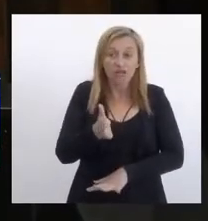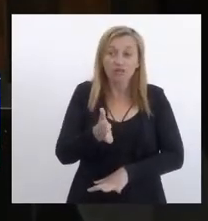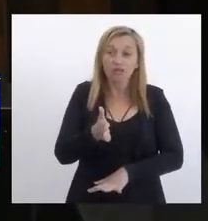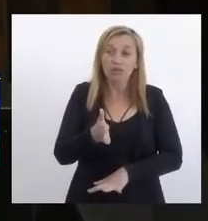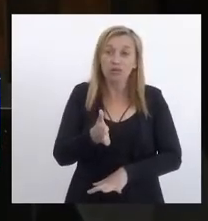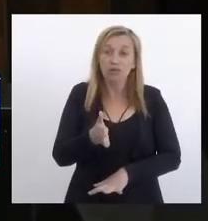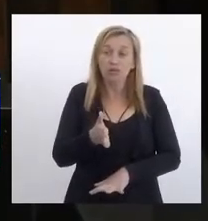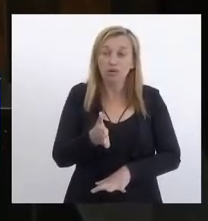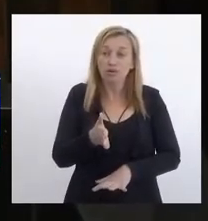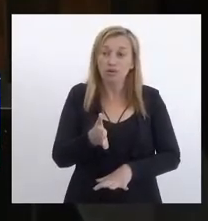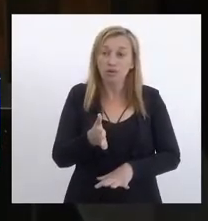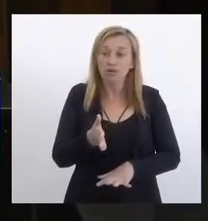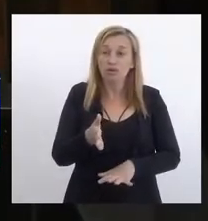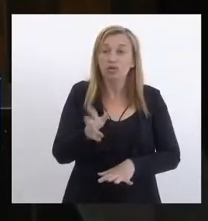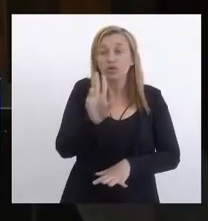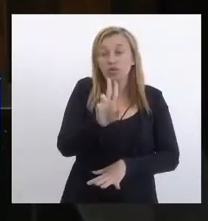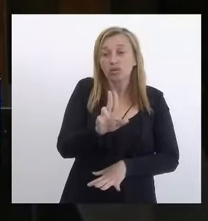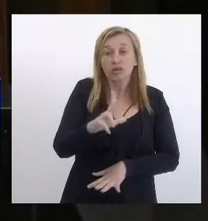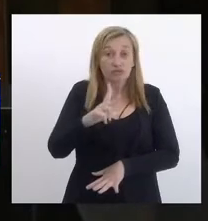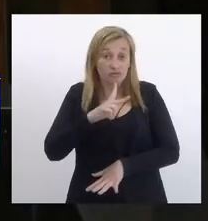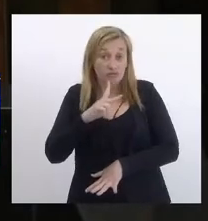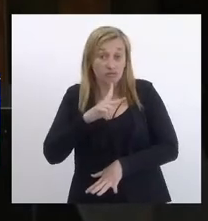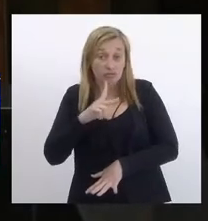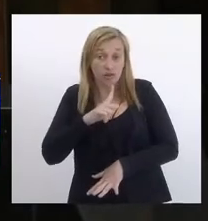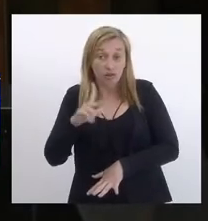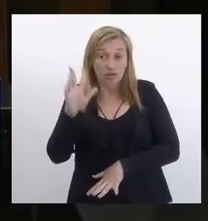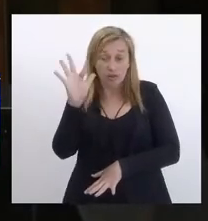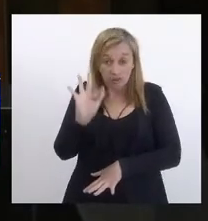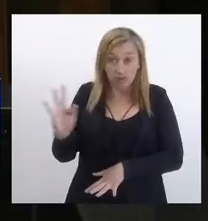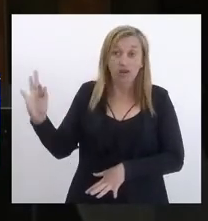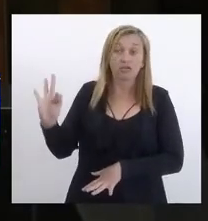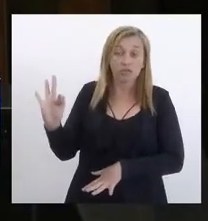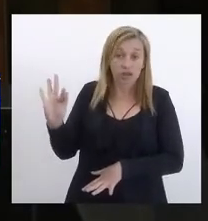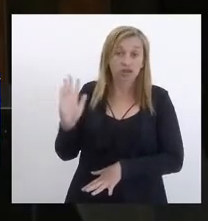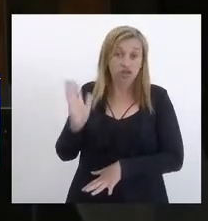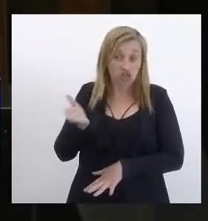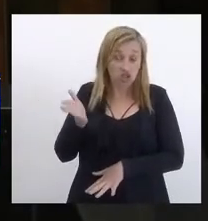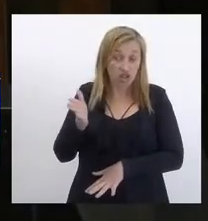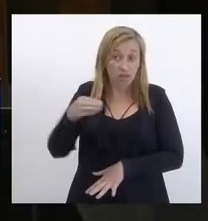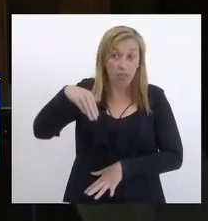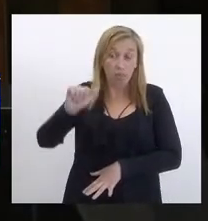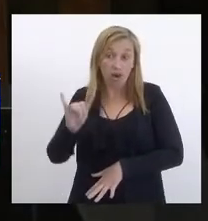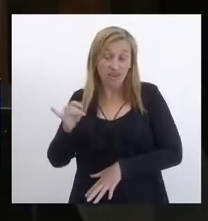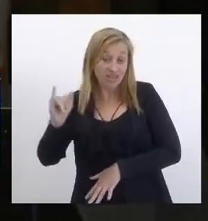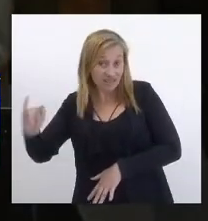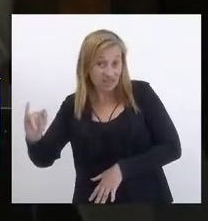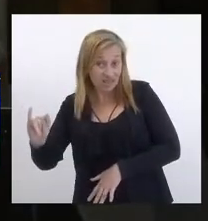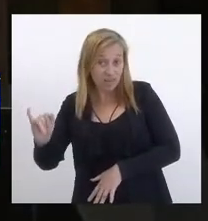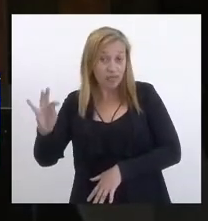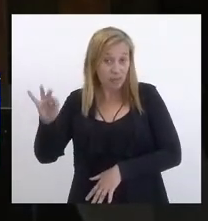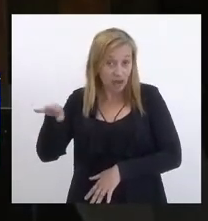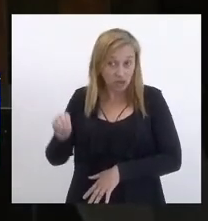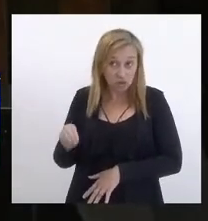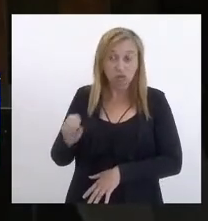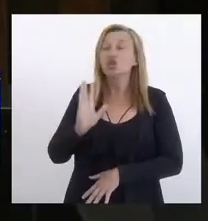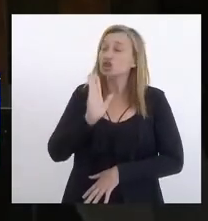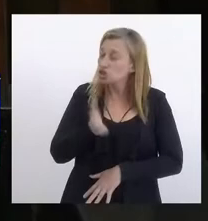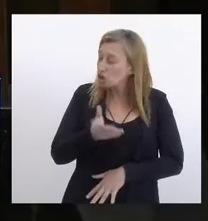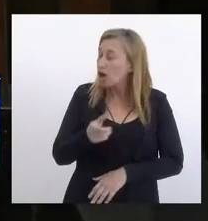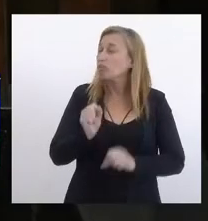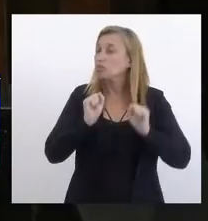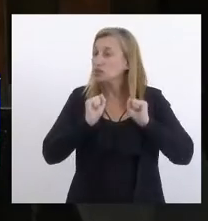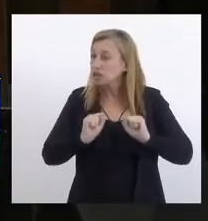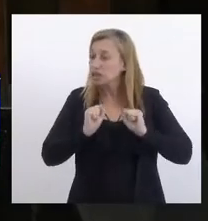instalações de universidade, de faculdade à disposição, Moacir Bastos, né? Poderia já ter